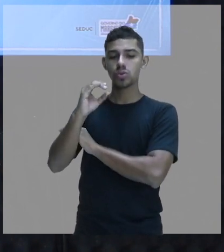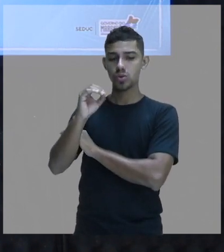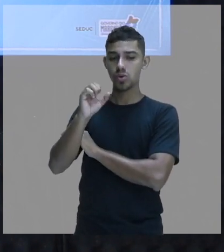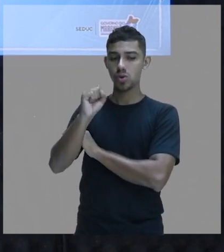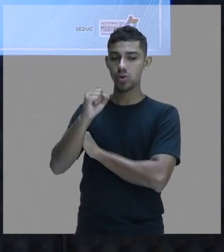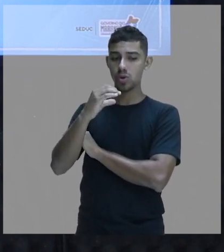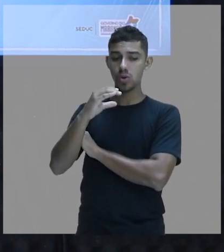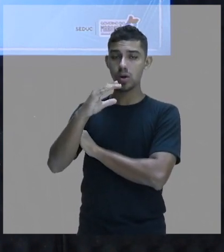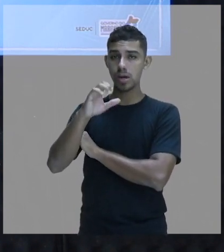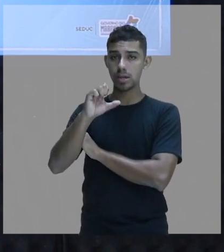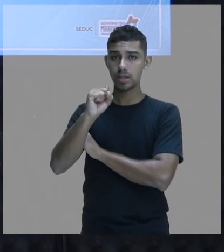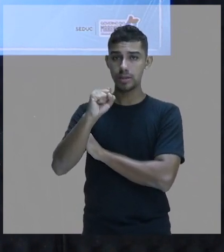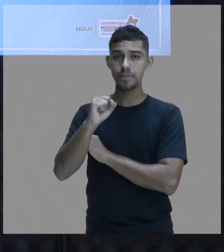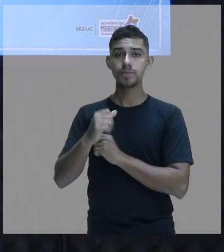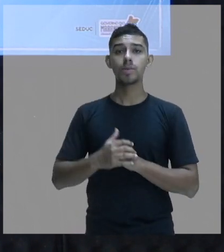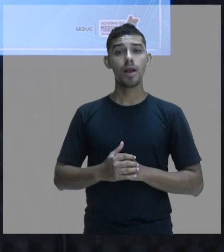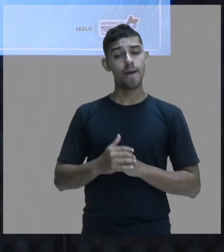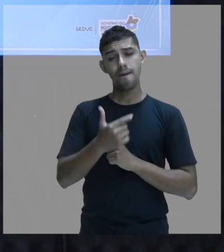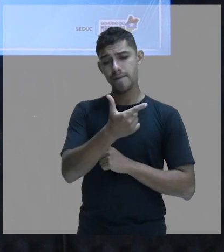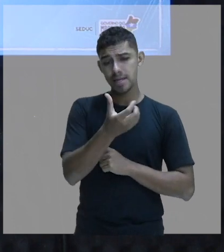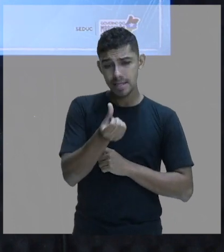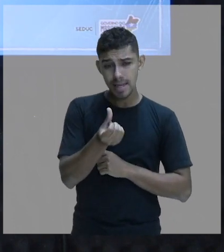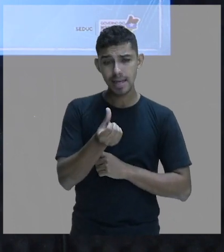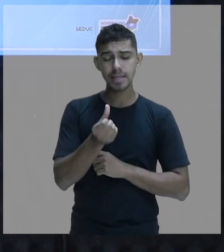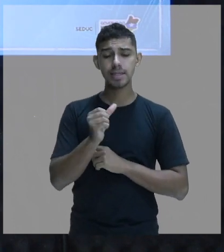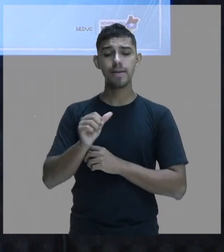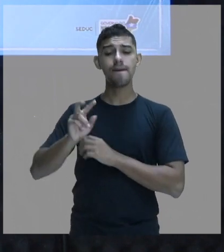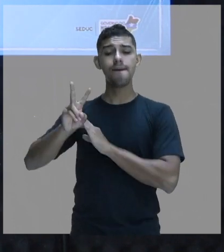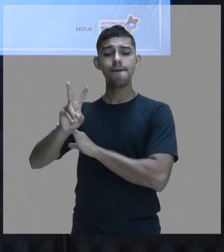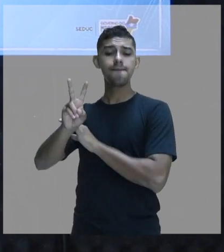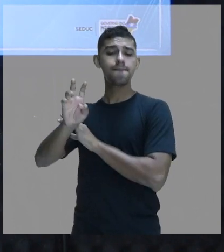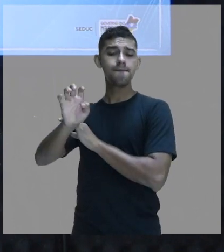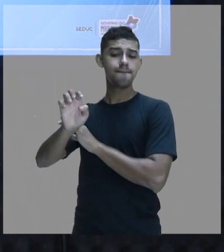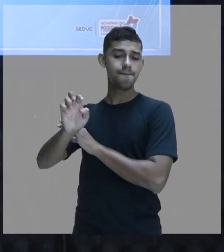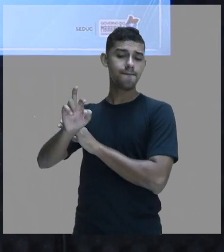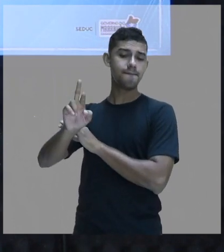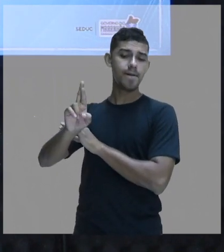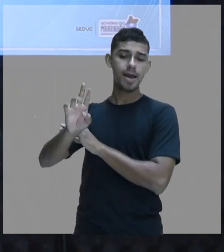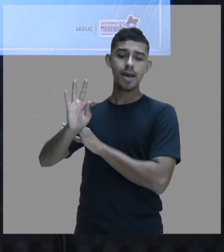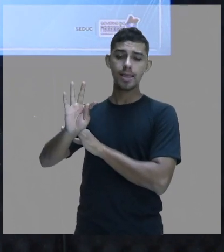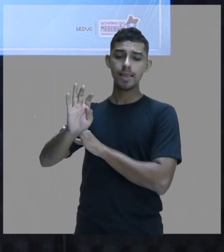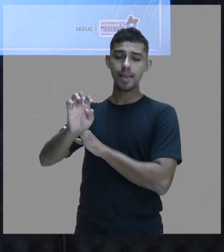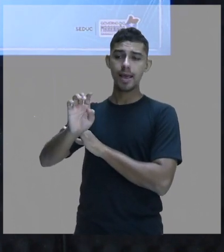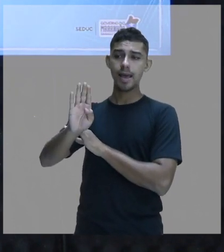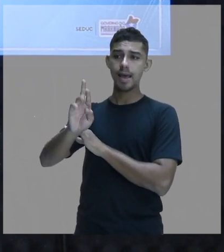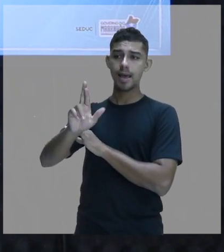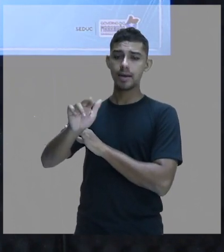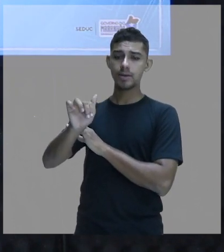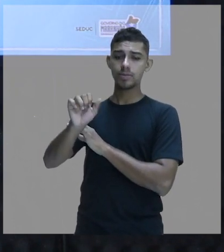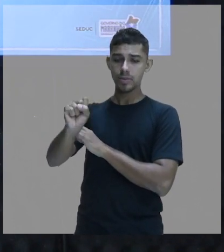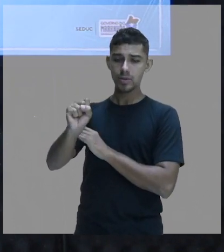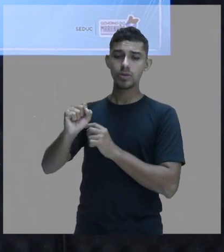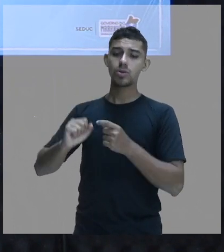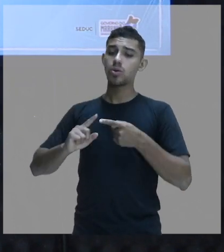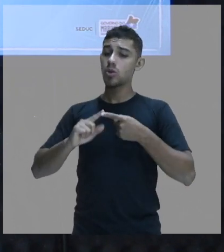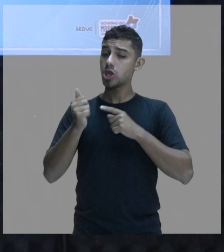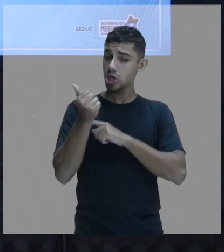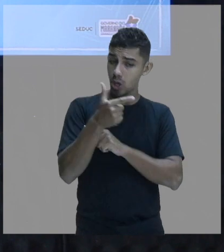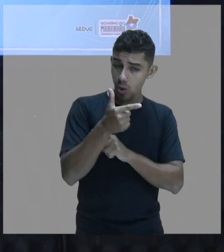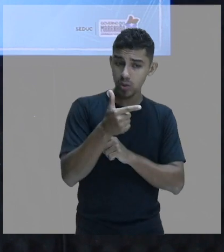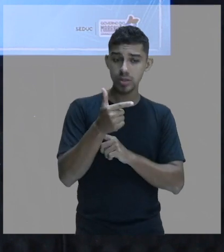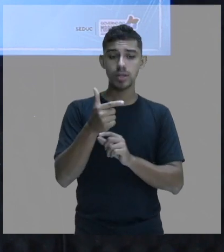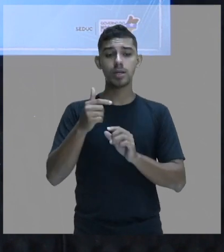por 26 vértebras, sendo 7 vértebras cervicais, 12 torácicas, 5 lombares, o osso